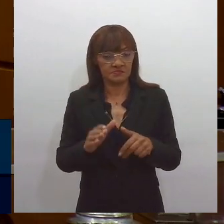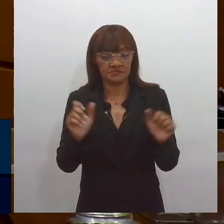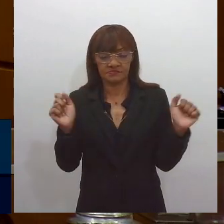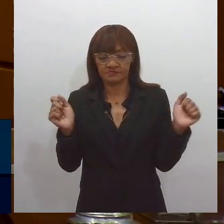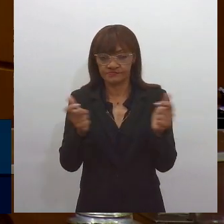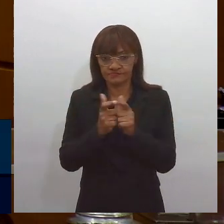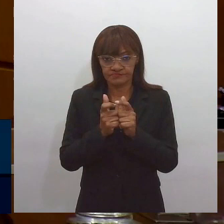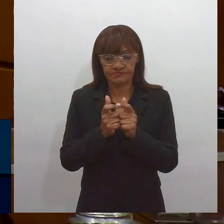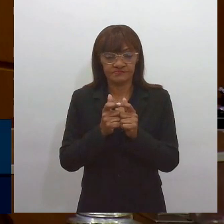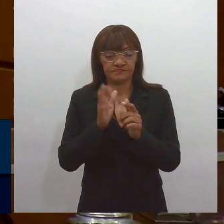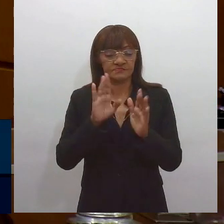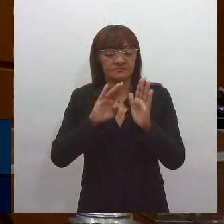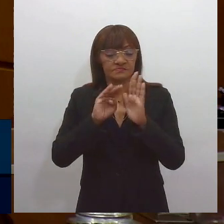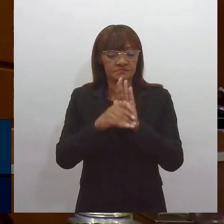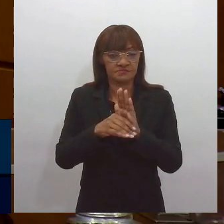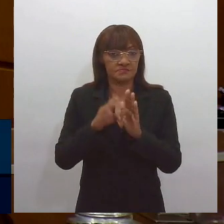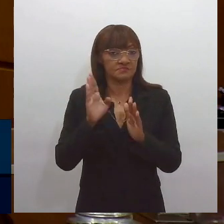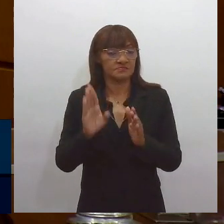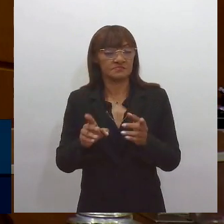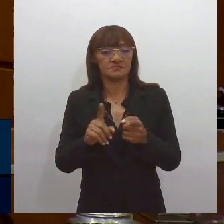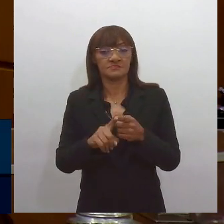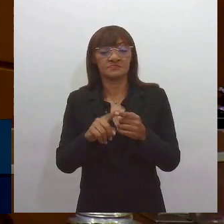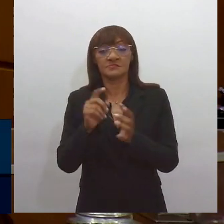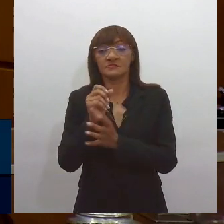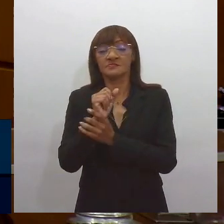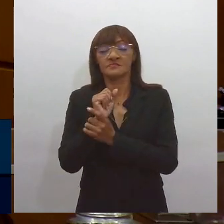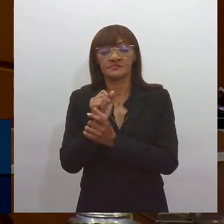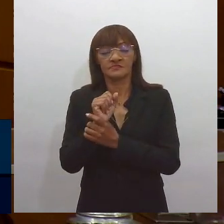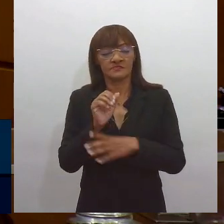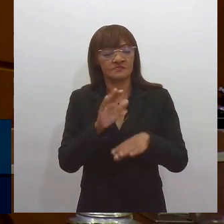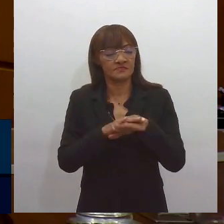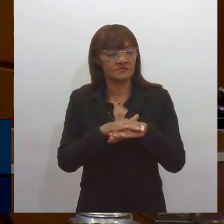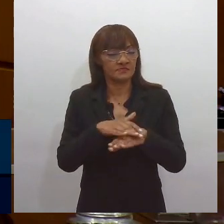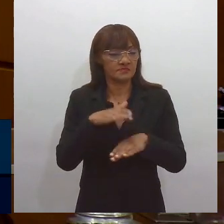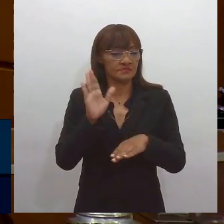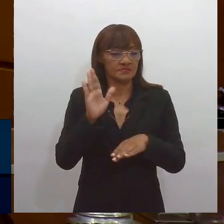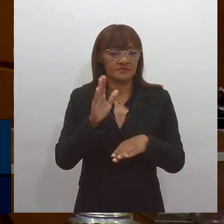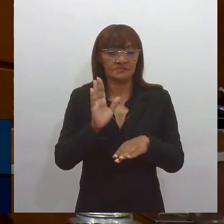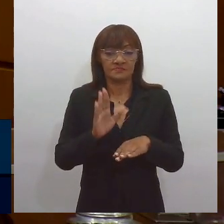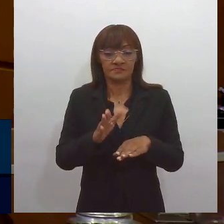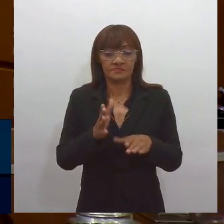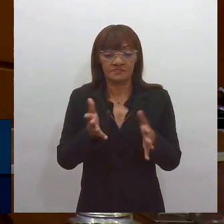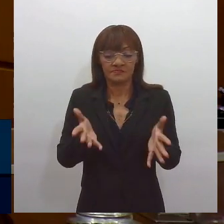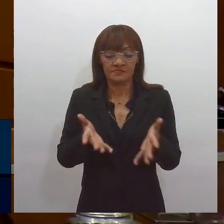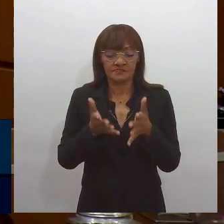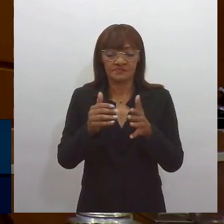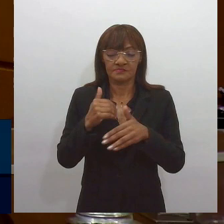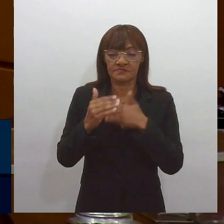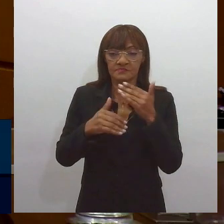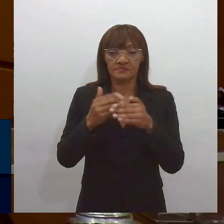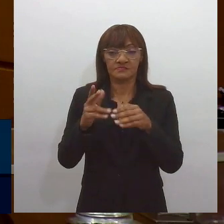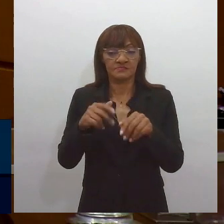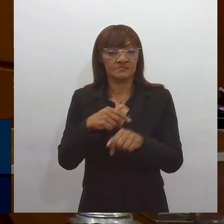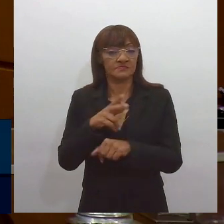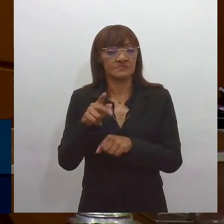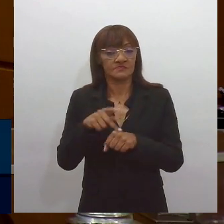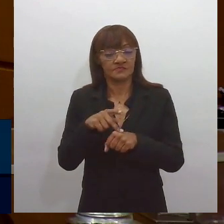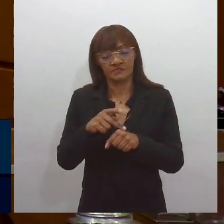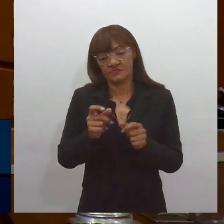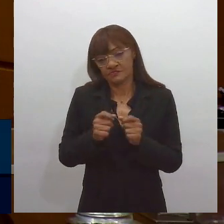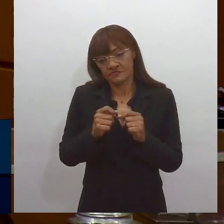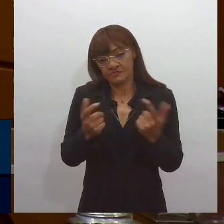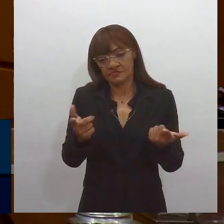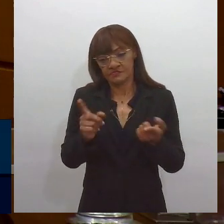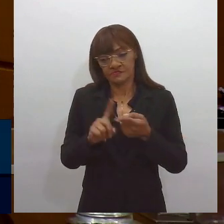Influenciar positivamente no desenvolvimento do país e é claro desenvolvimento aqui do Estado